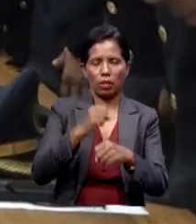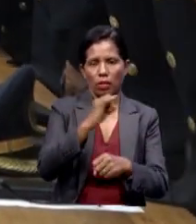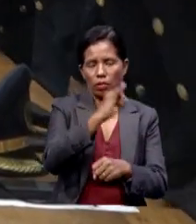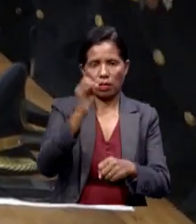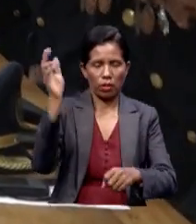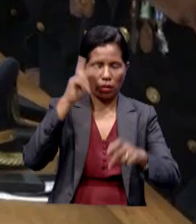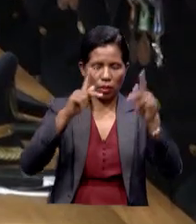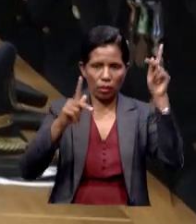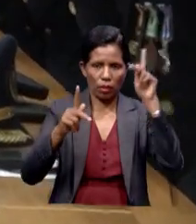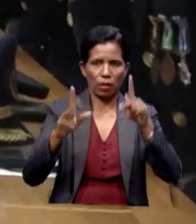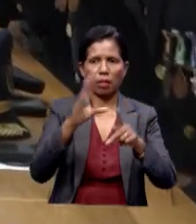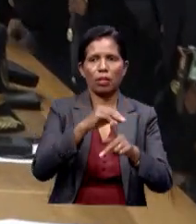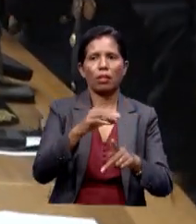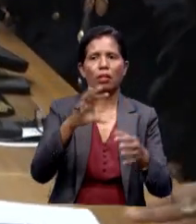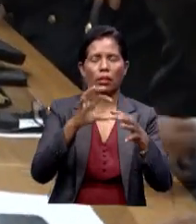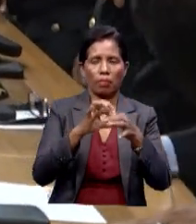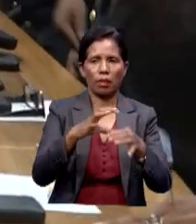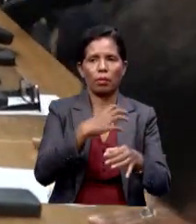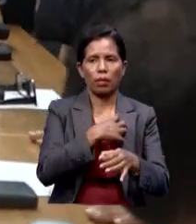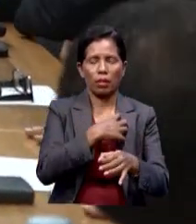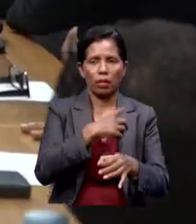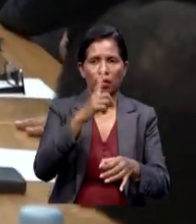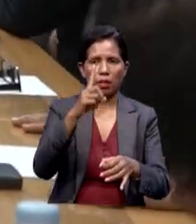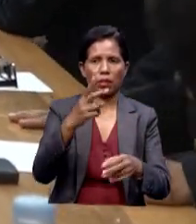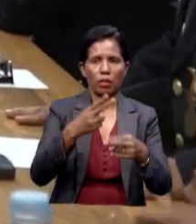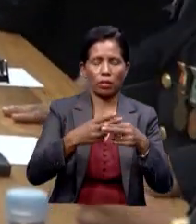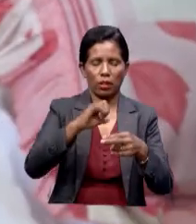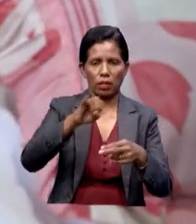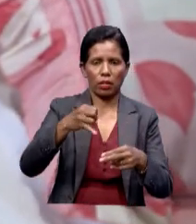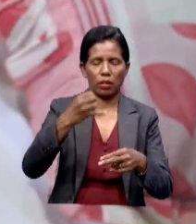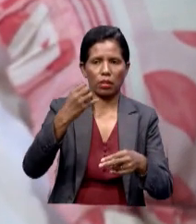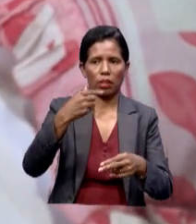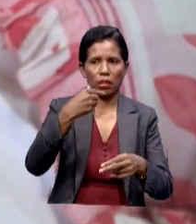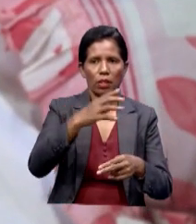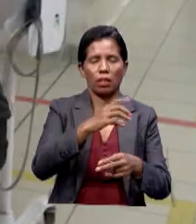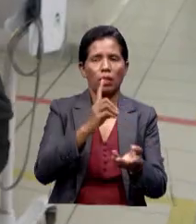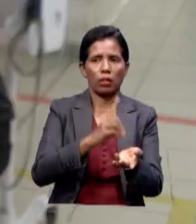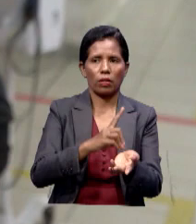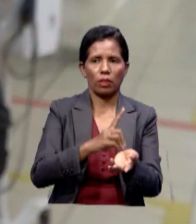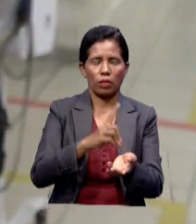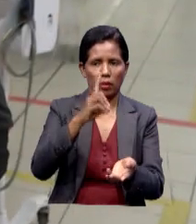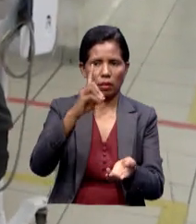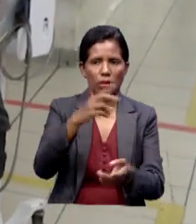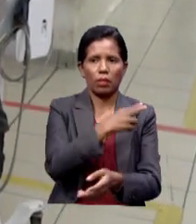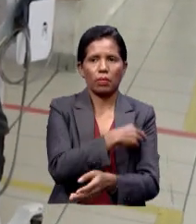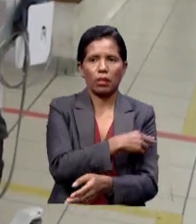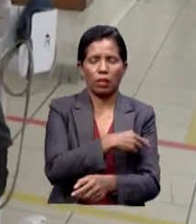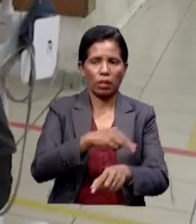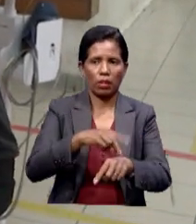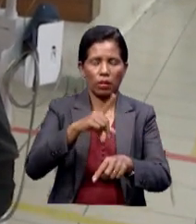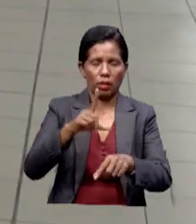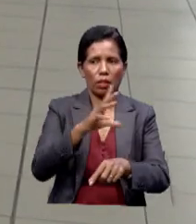caso desentendimento entre membro polícia ida, o inicial zigue, o doutora Ida e Hospital Nacional Guido